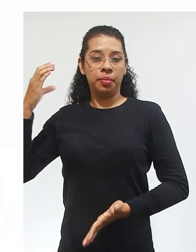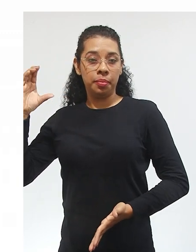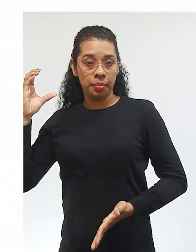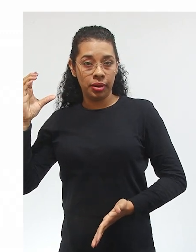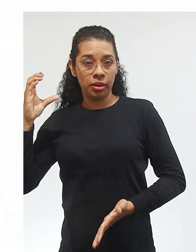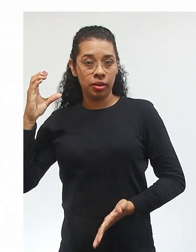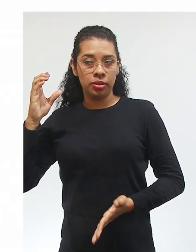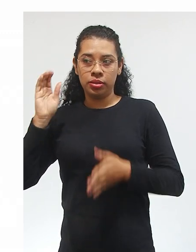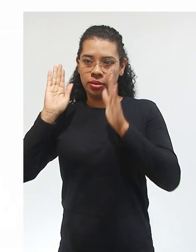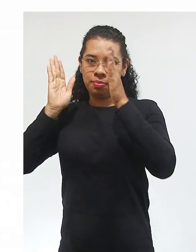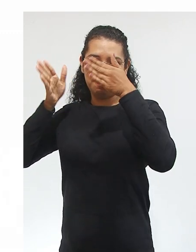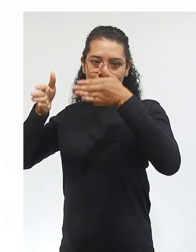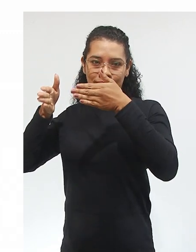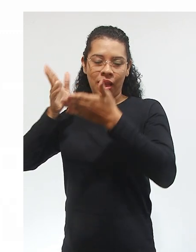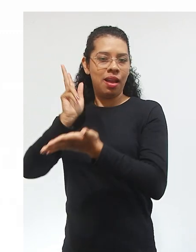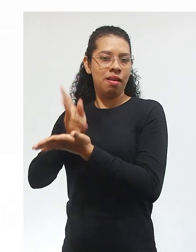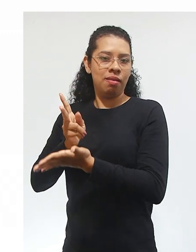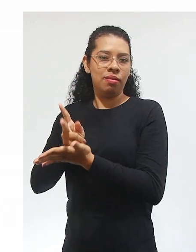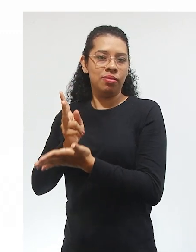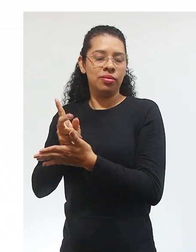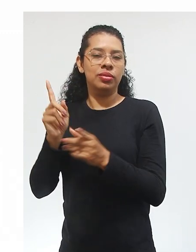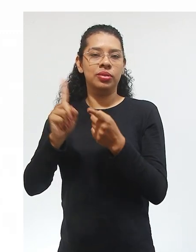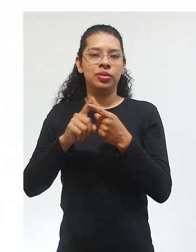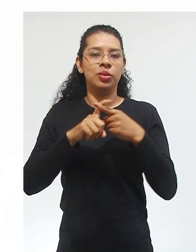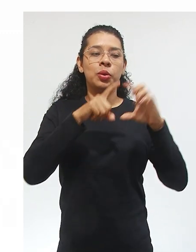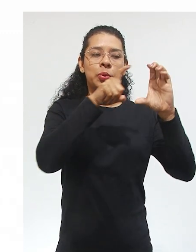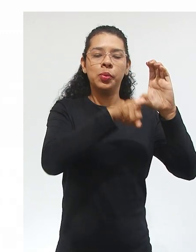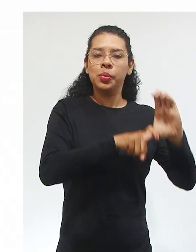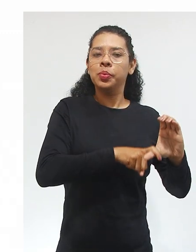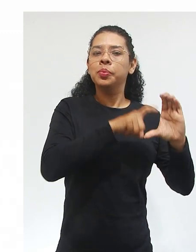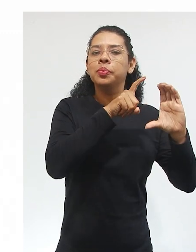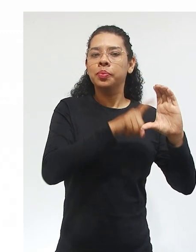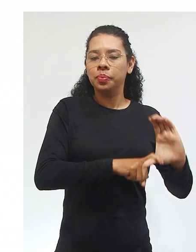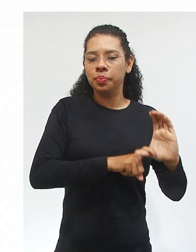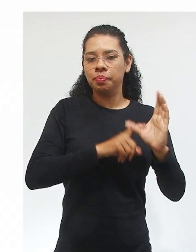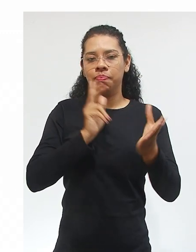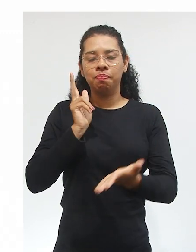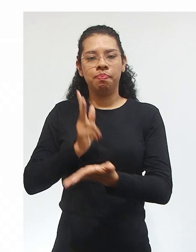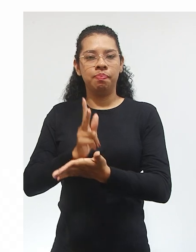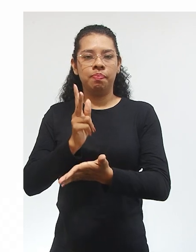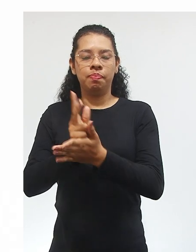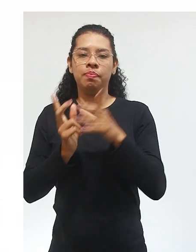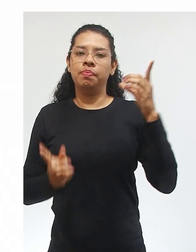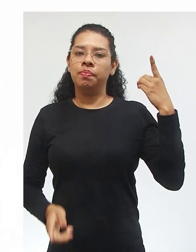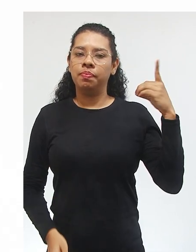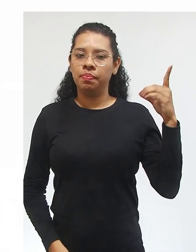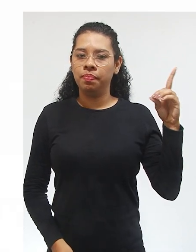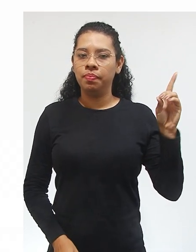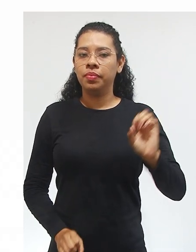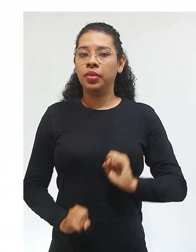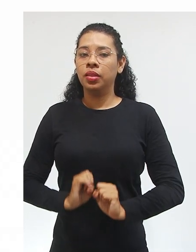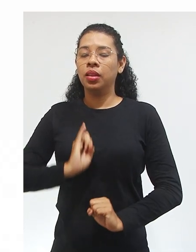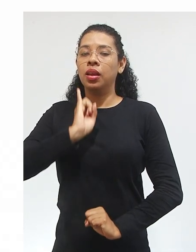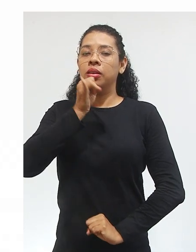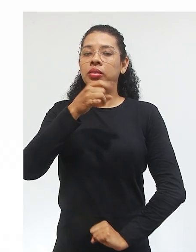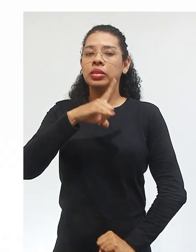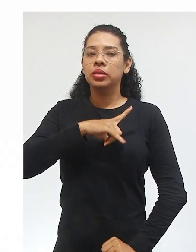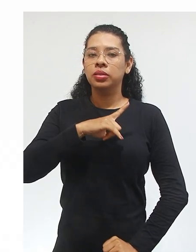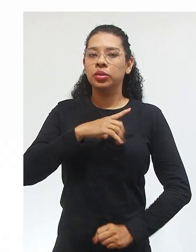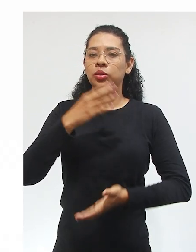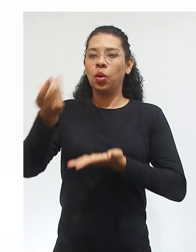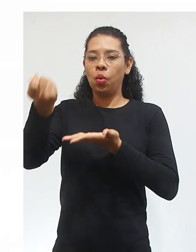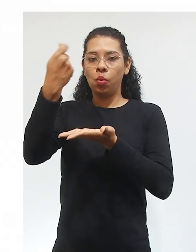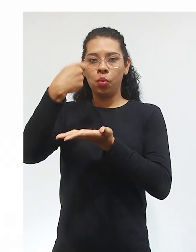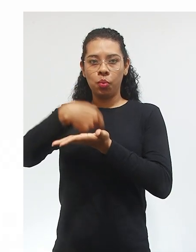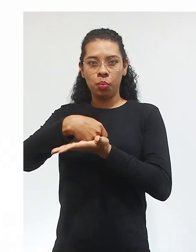crédito, natureza credora. Na apropriação de despesa vai ser sempre débito, tá? Então, se é uma receita de juros, se